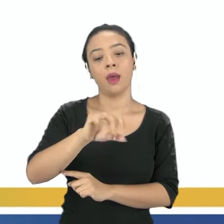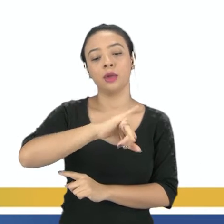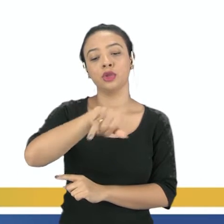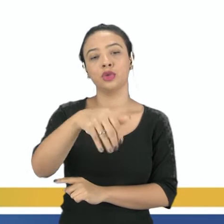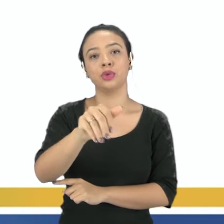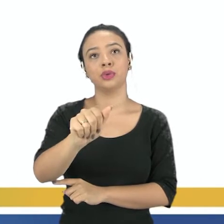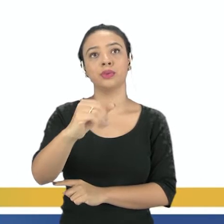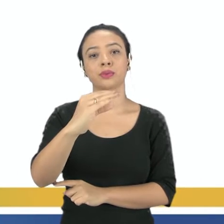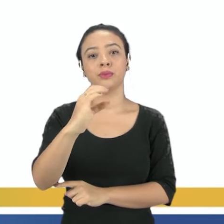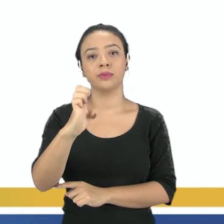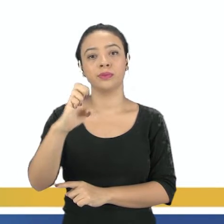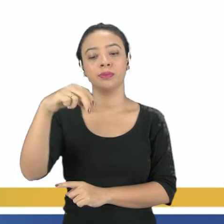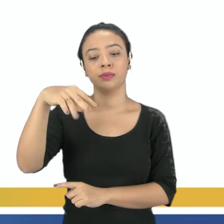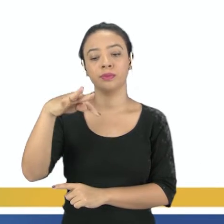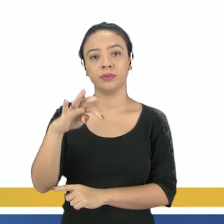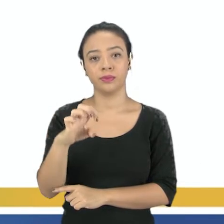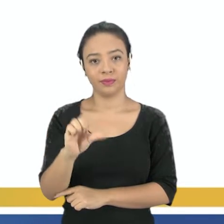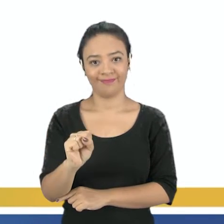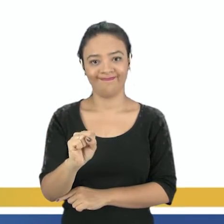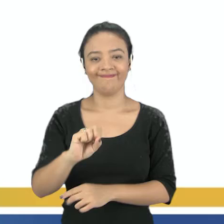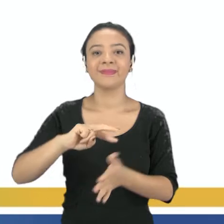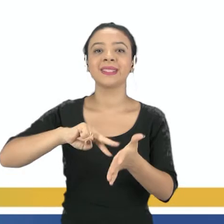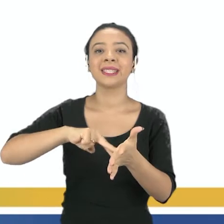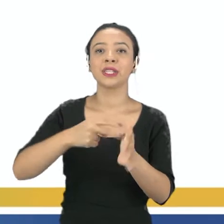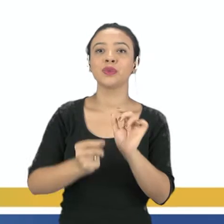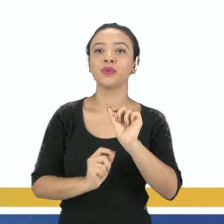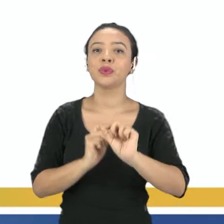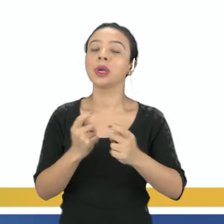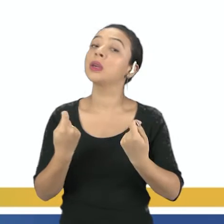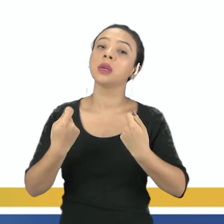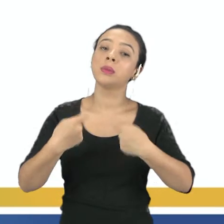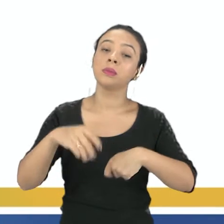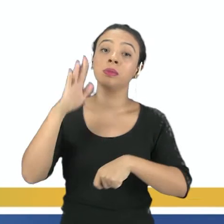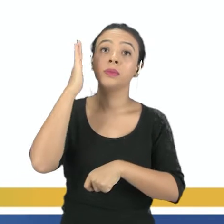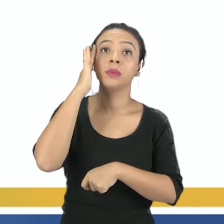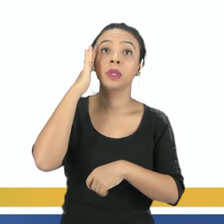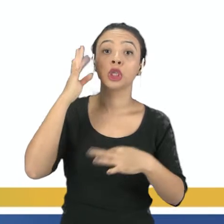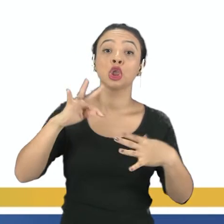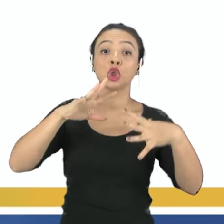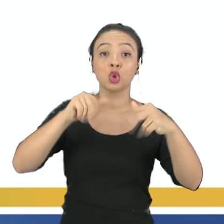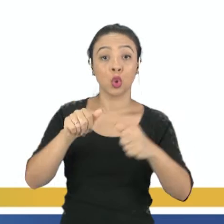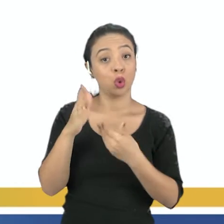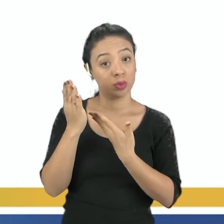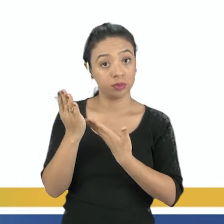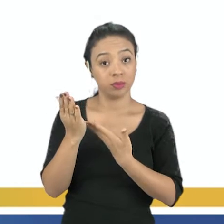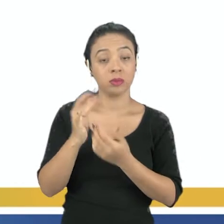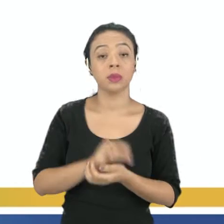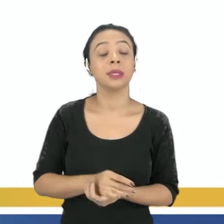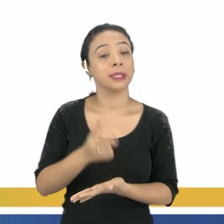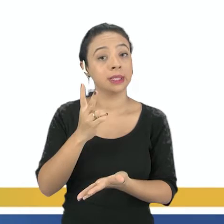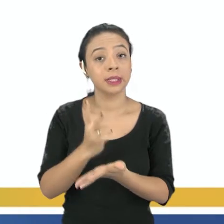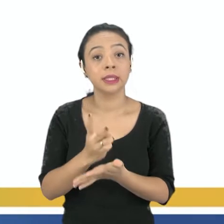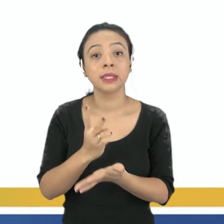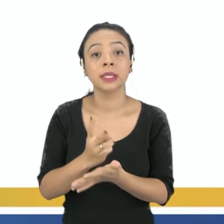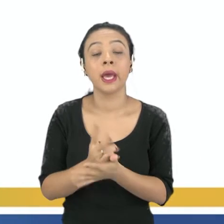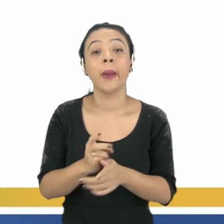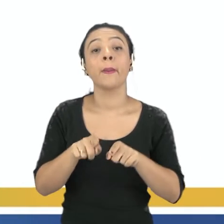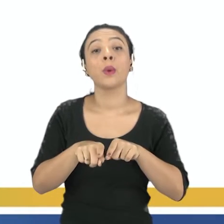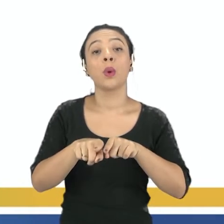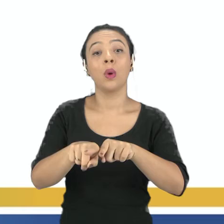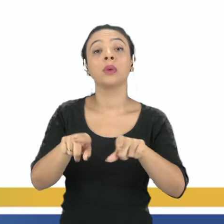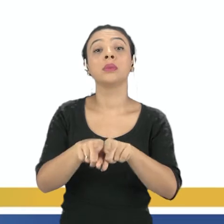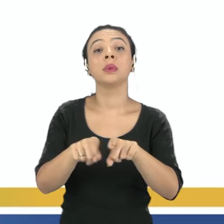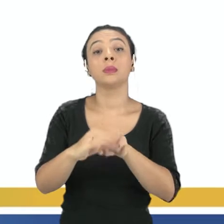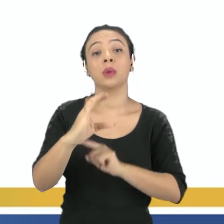retas adjacentes então nós podemos concluir que todos os segmentos adjacentes eles são necessariamente consecutivos